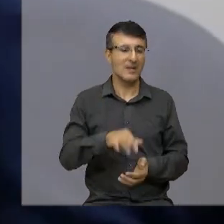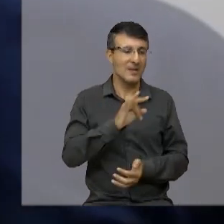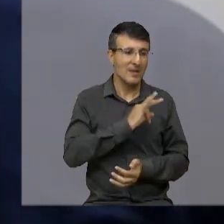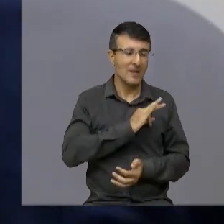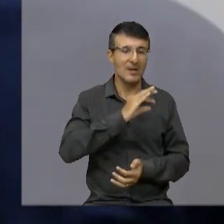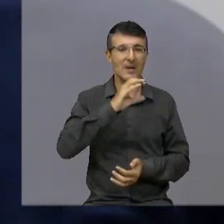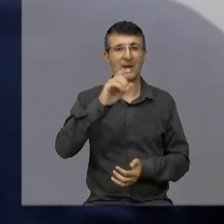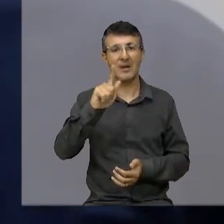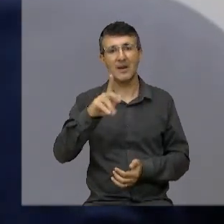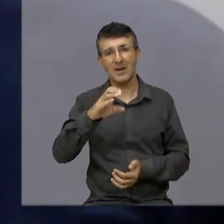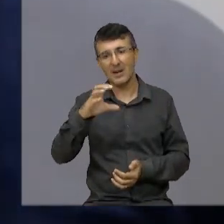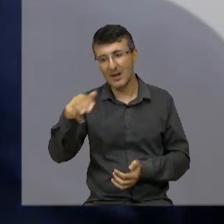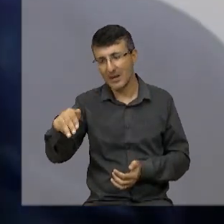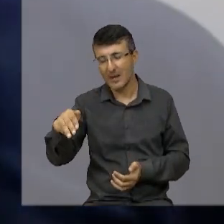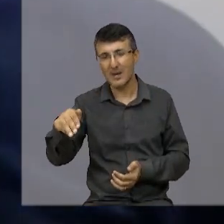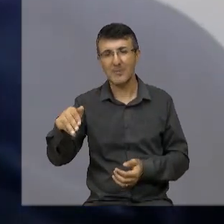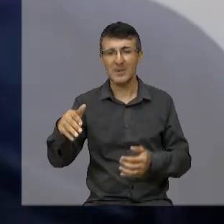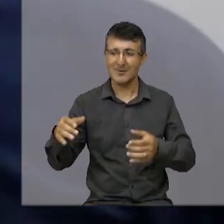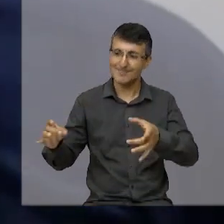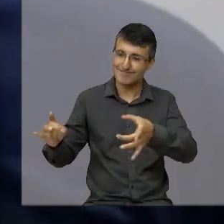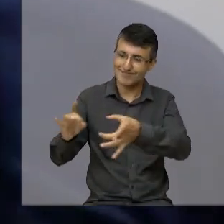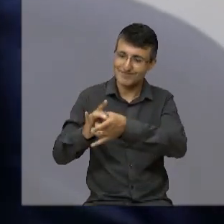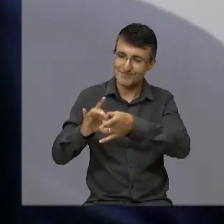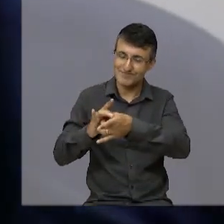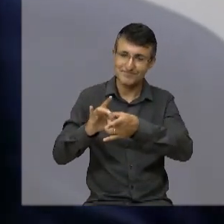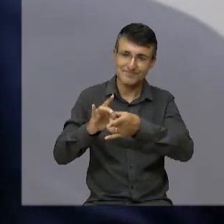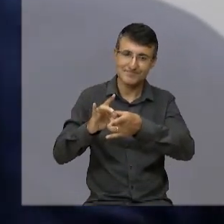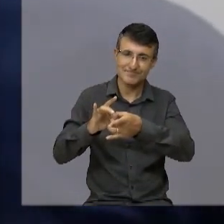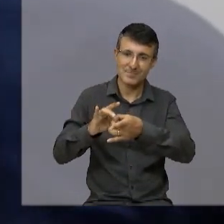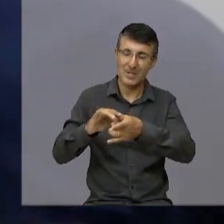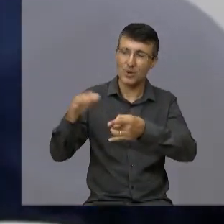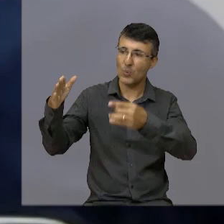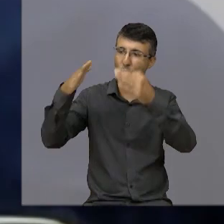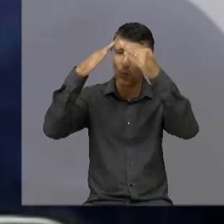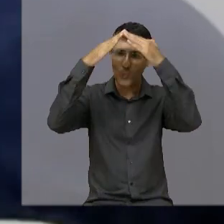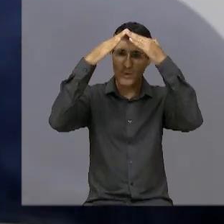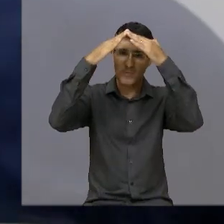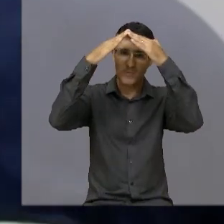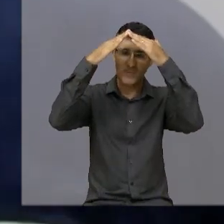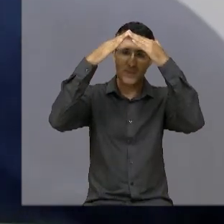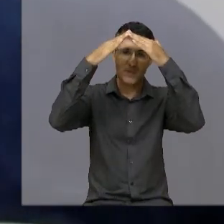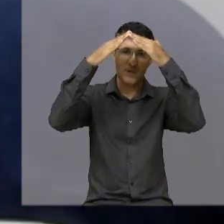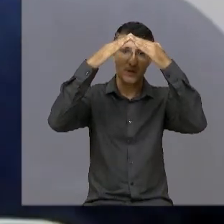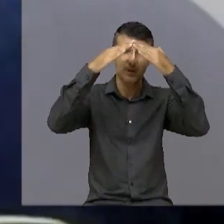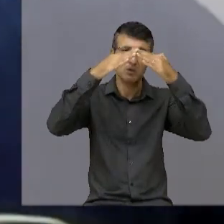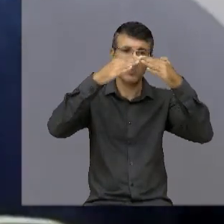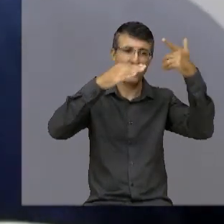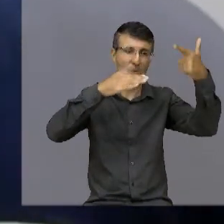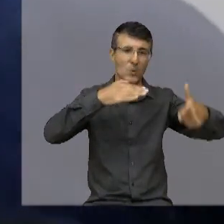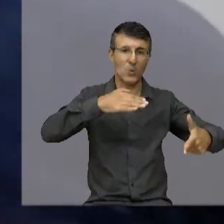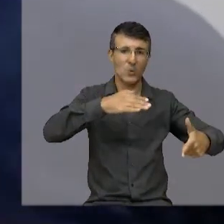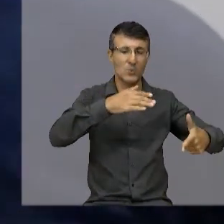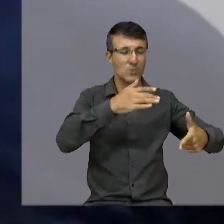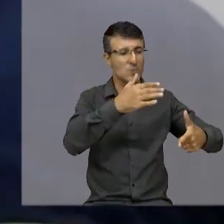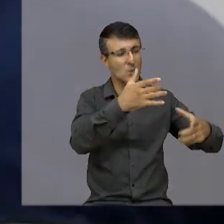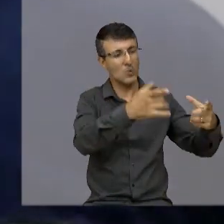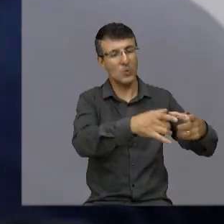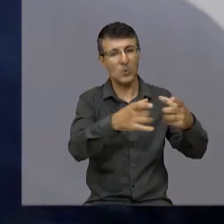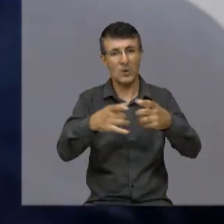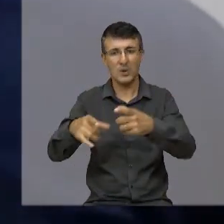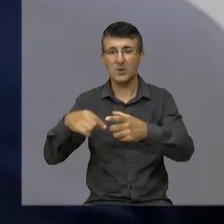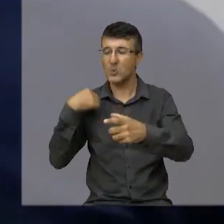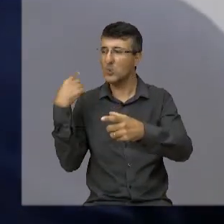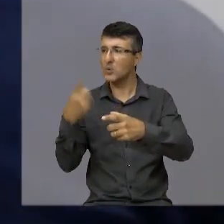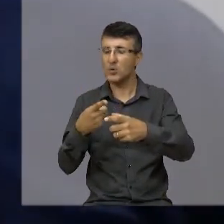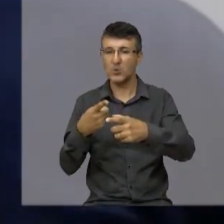link direto com essas pessoas, do abrigo, de outros lugares que a gente possa encaminhar